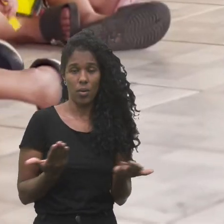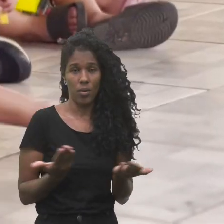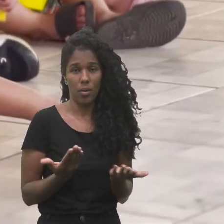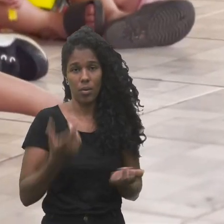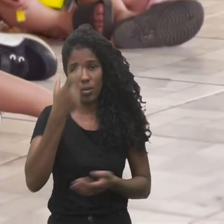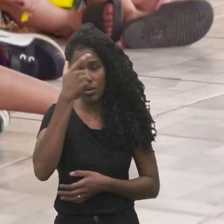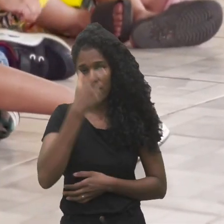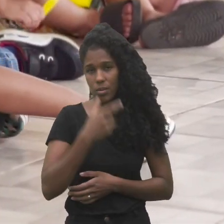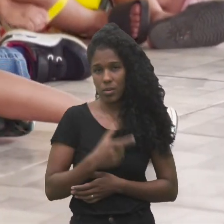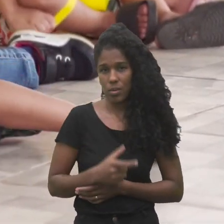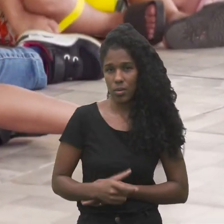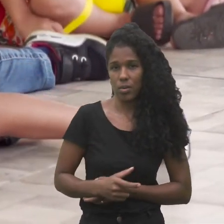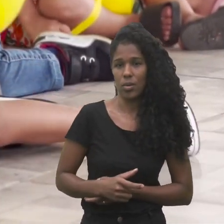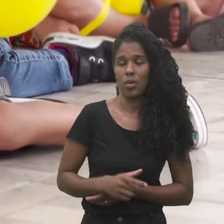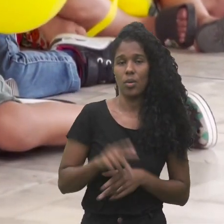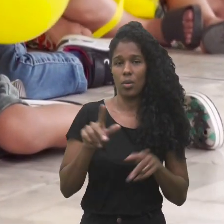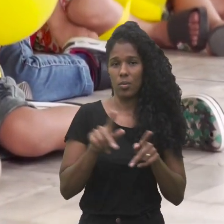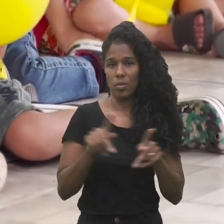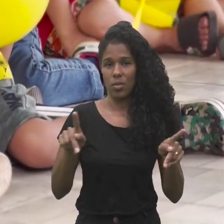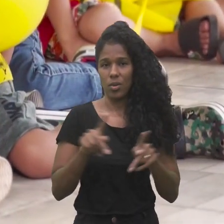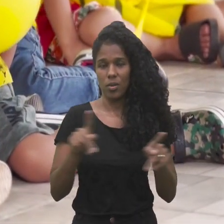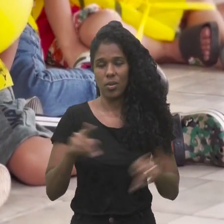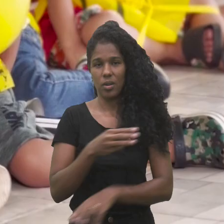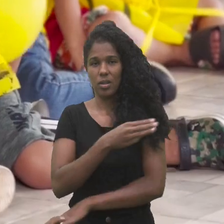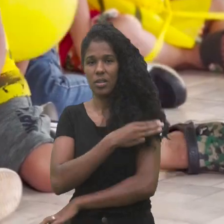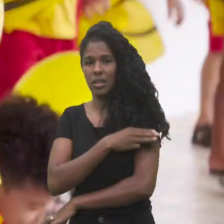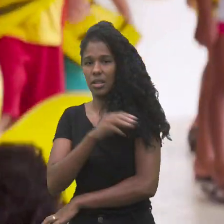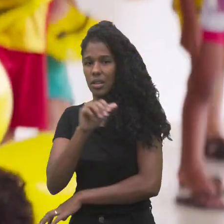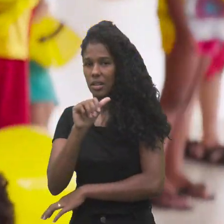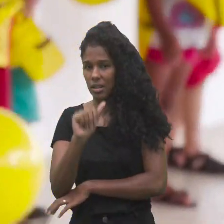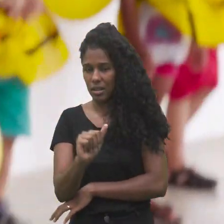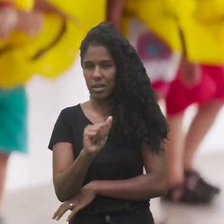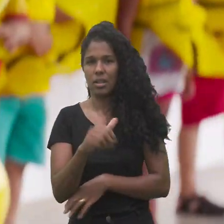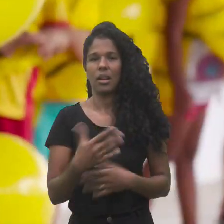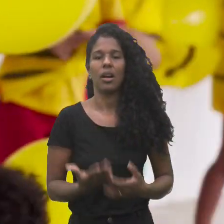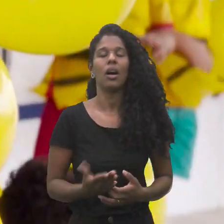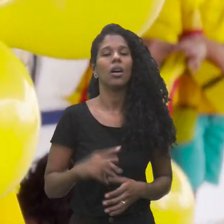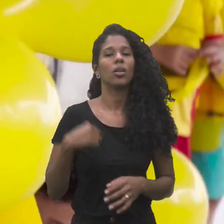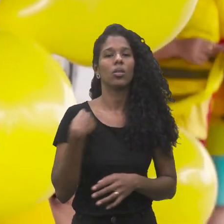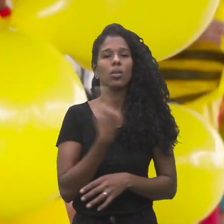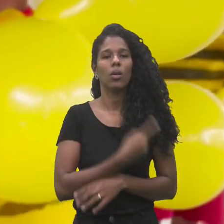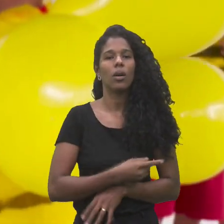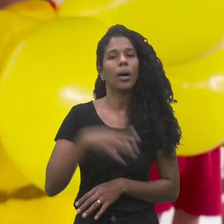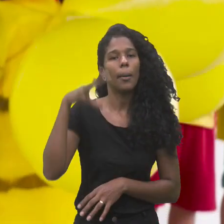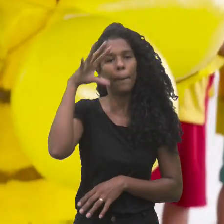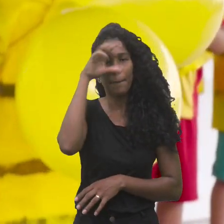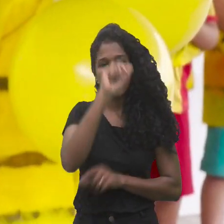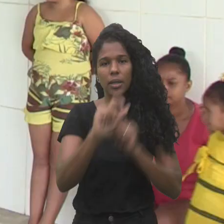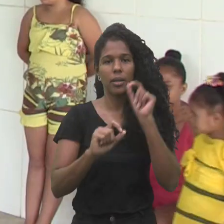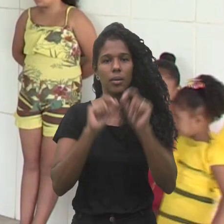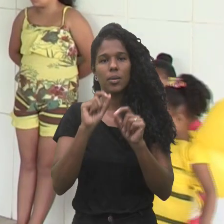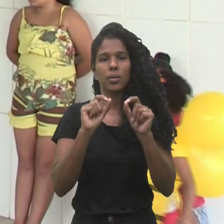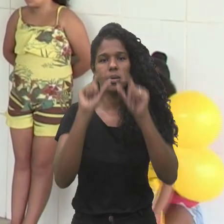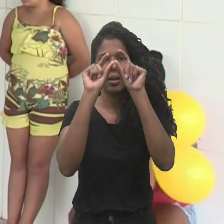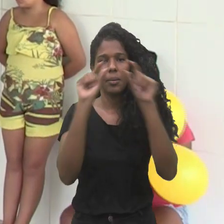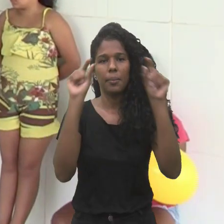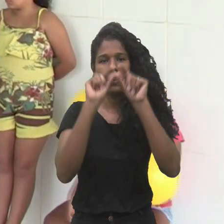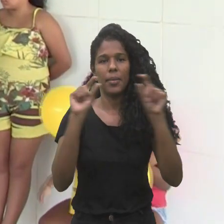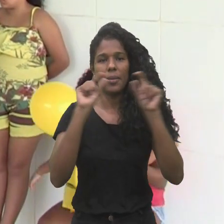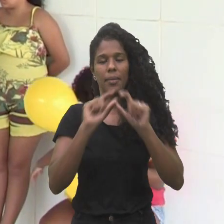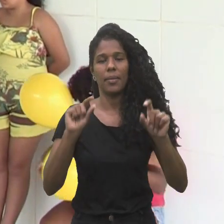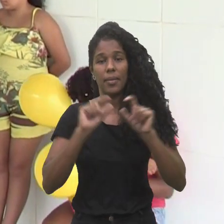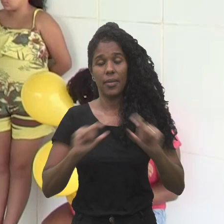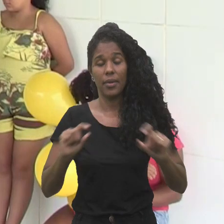trabalhando poesias, parlendas lá na sala, e hoje eles apresentaram a poesia da Abelhinha, de Vinícius de Moraes. Foi muito